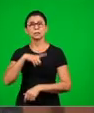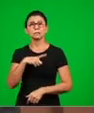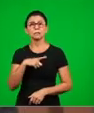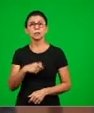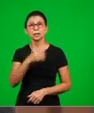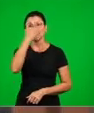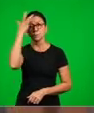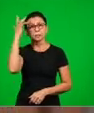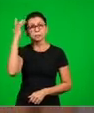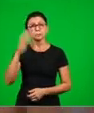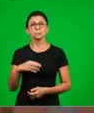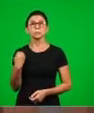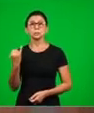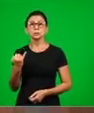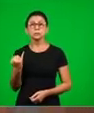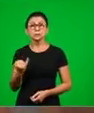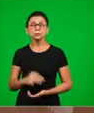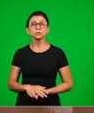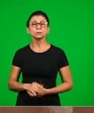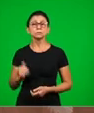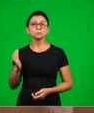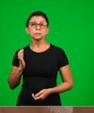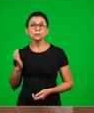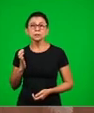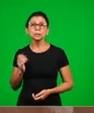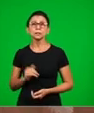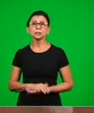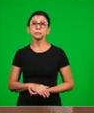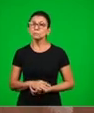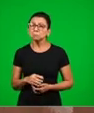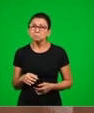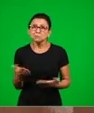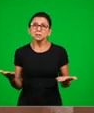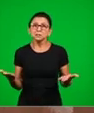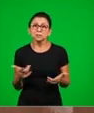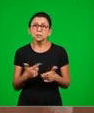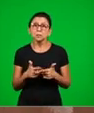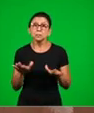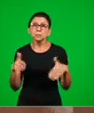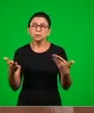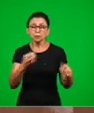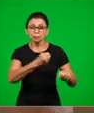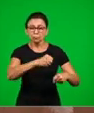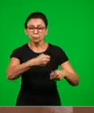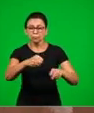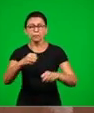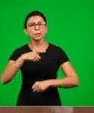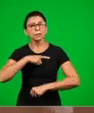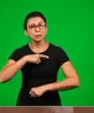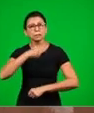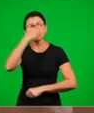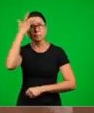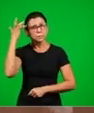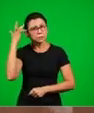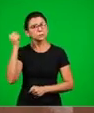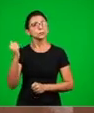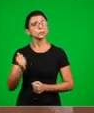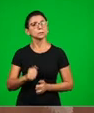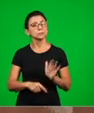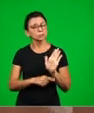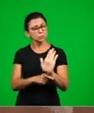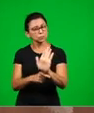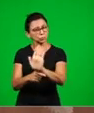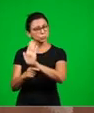isso? Só existe isso nessa obra. Isso é a beleza que nós temos. É tudo que nós temos. onde